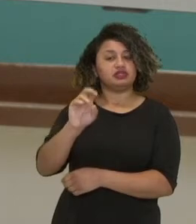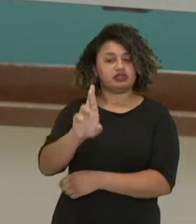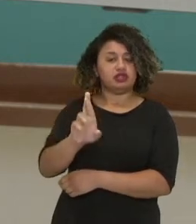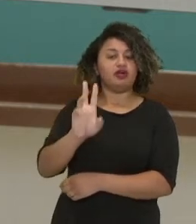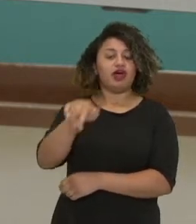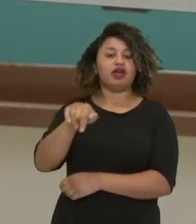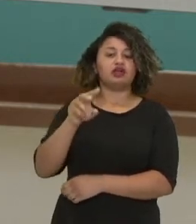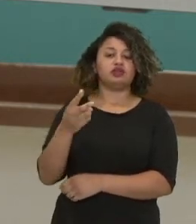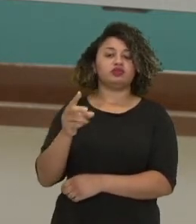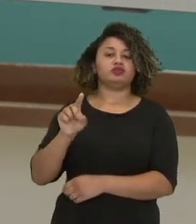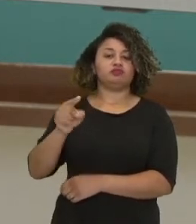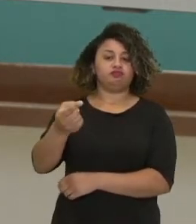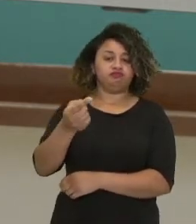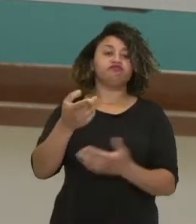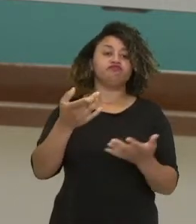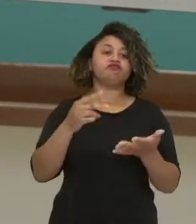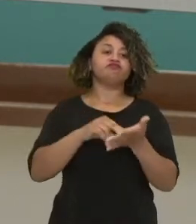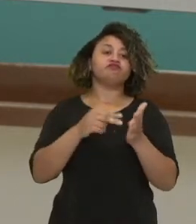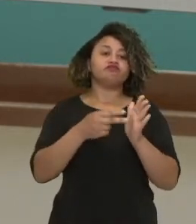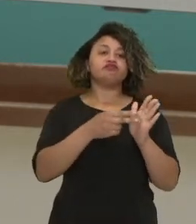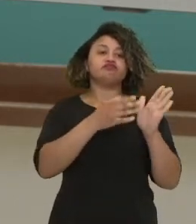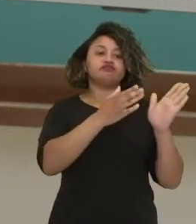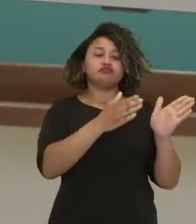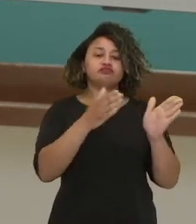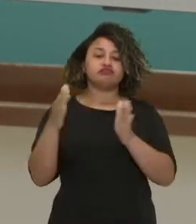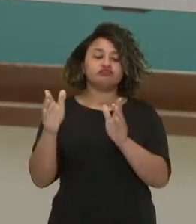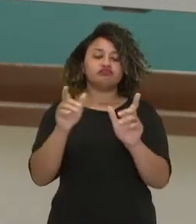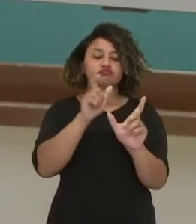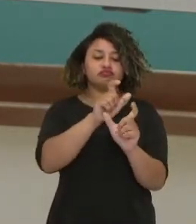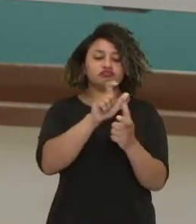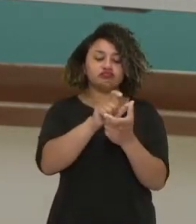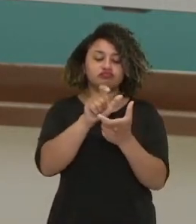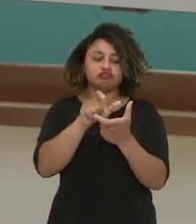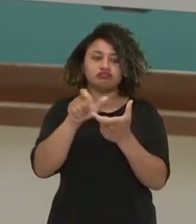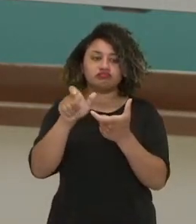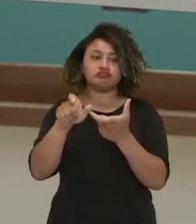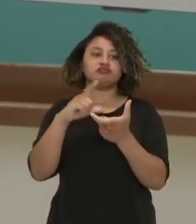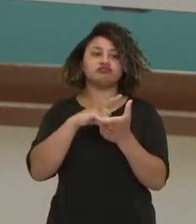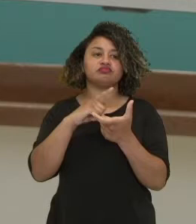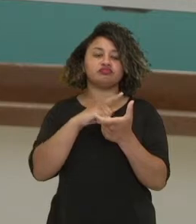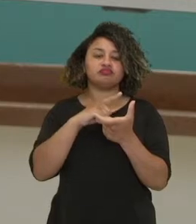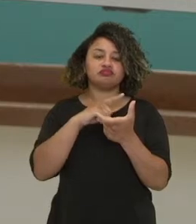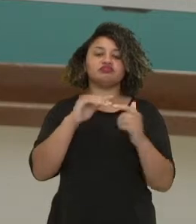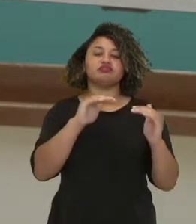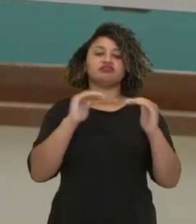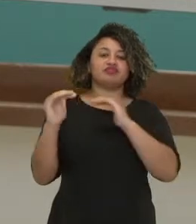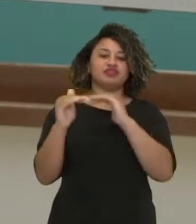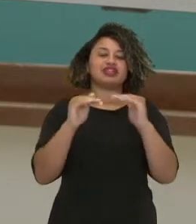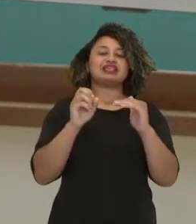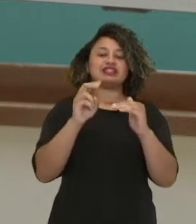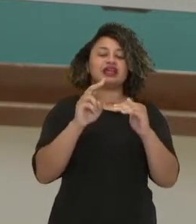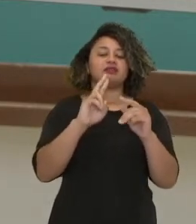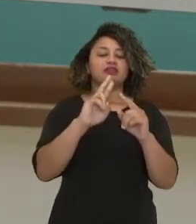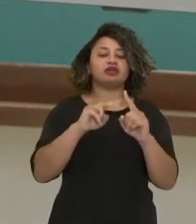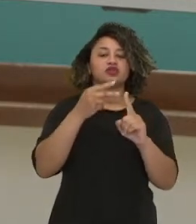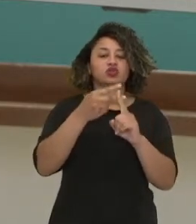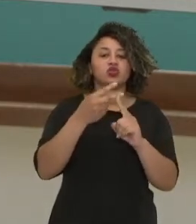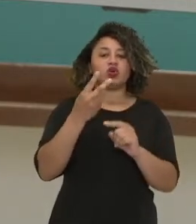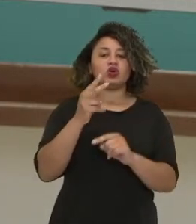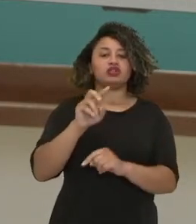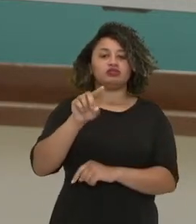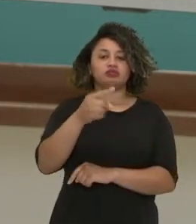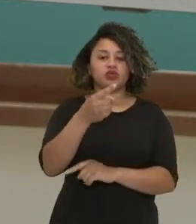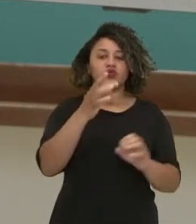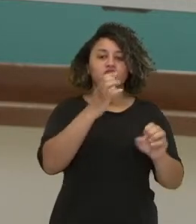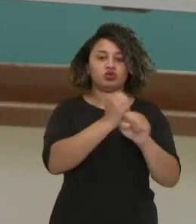termos dessa sequência, por estar seguindo esse padrão de sempre estar sendo acrescentado 2.000 a cada